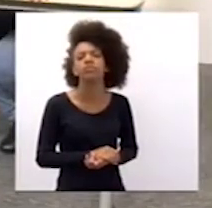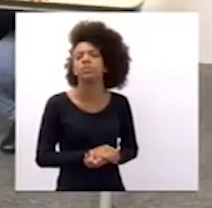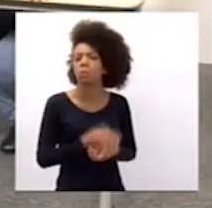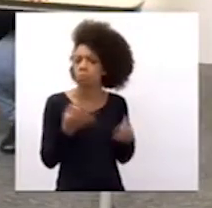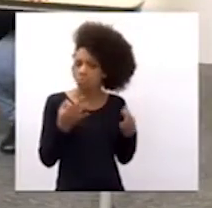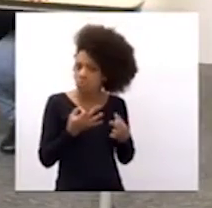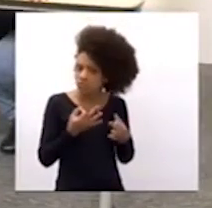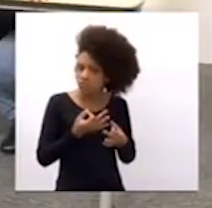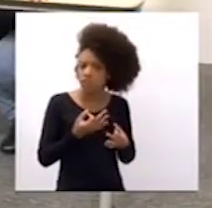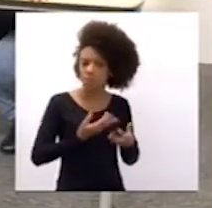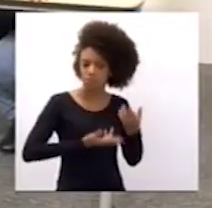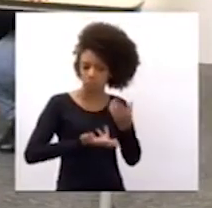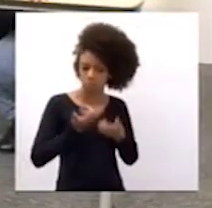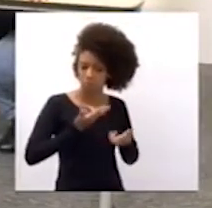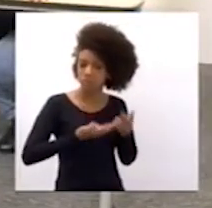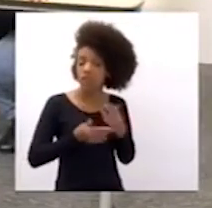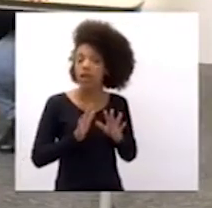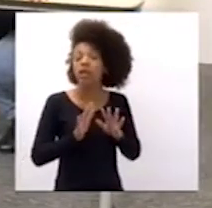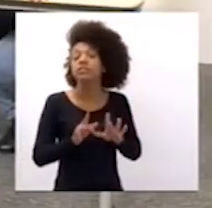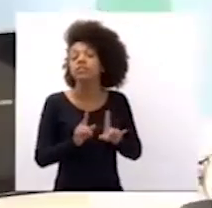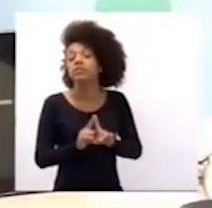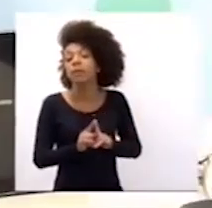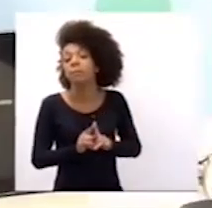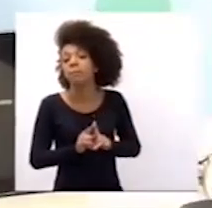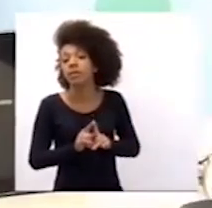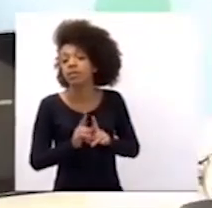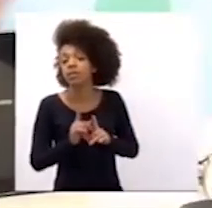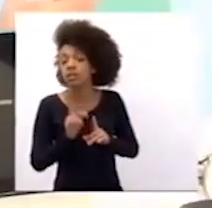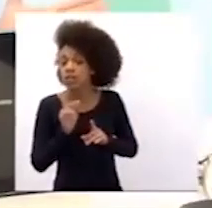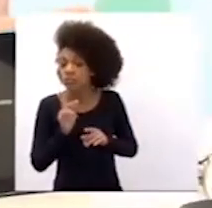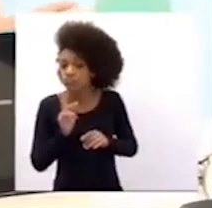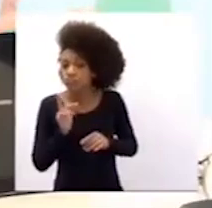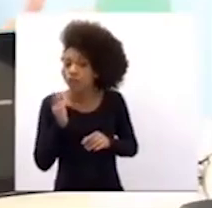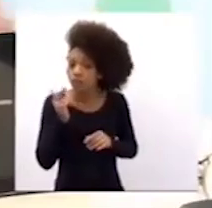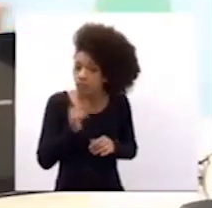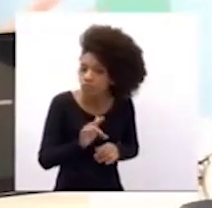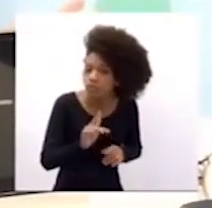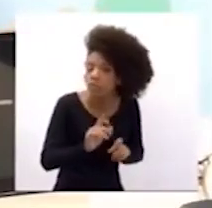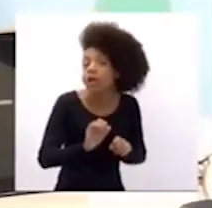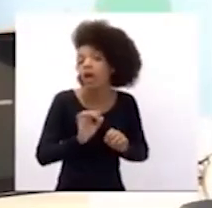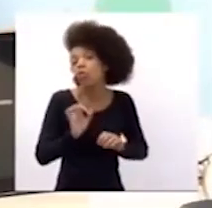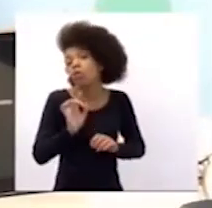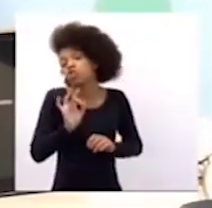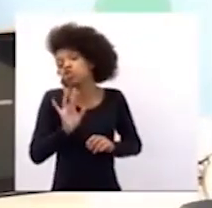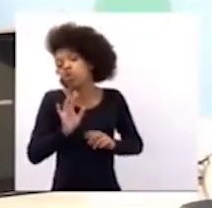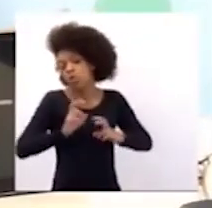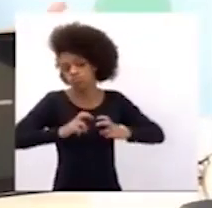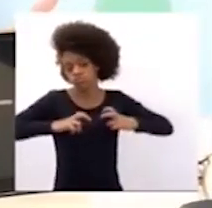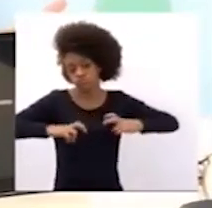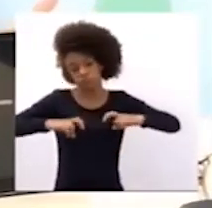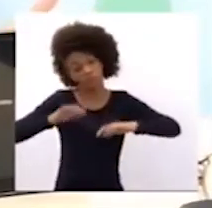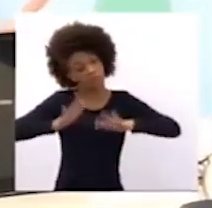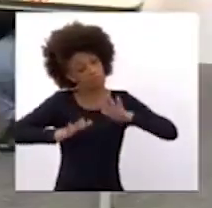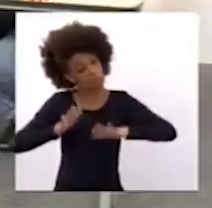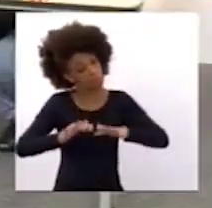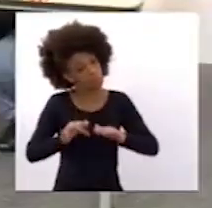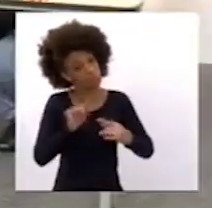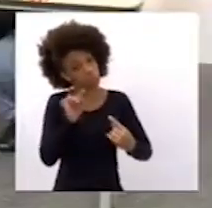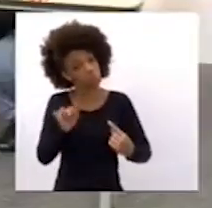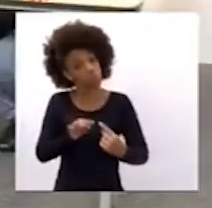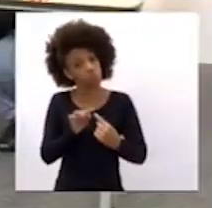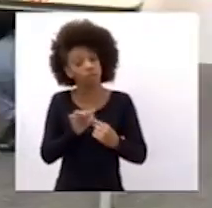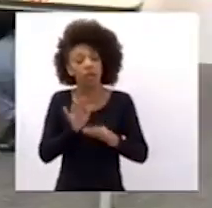as contribuições. E, assim, só pontuando que não é sempre fazer a roda, depende do seu objetivo mesmo, né? Às vezes a atividade